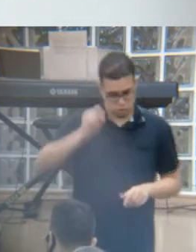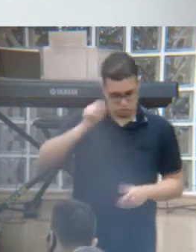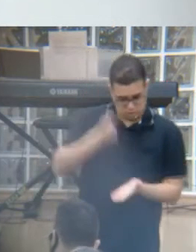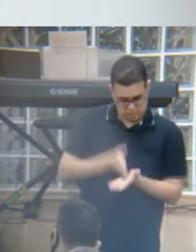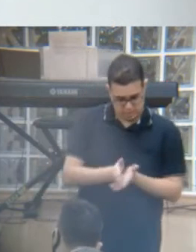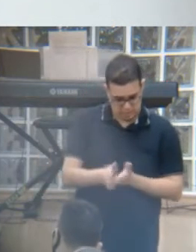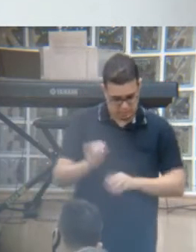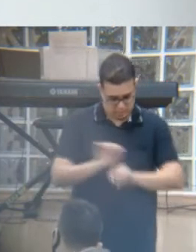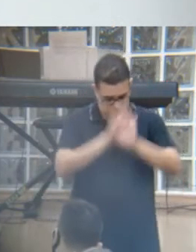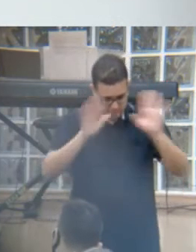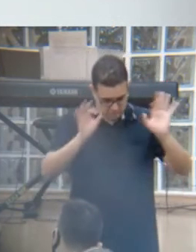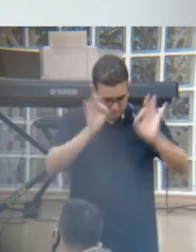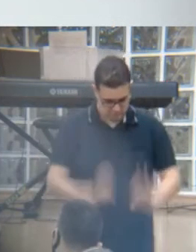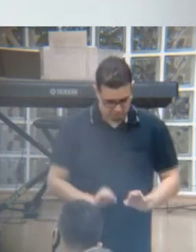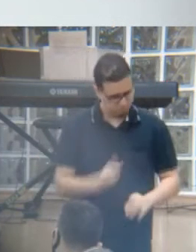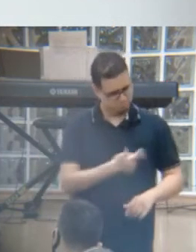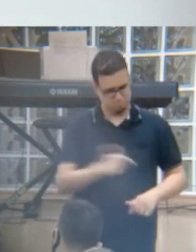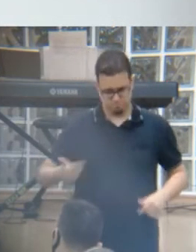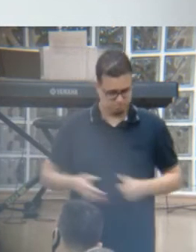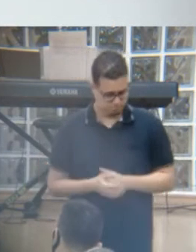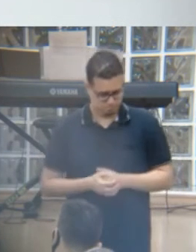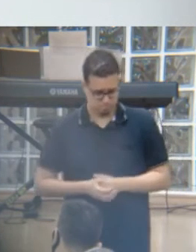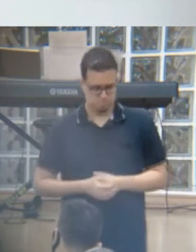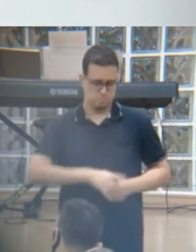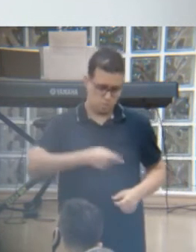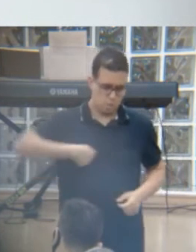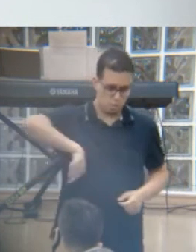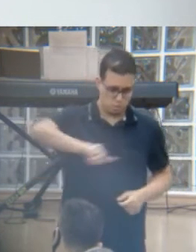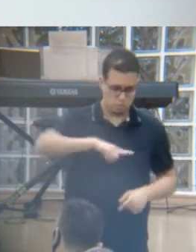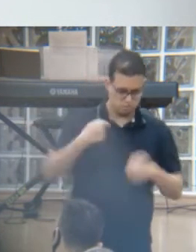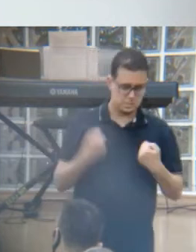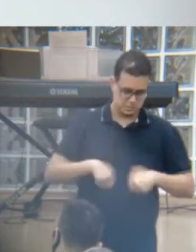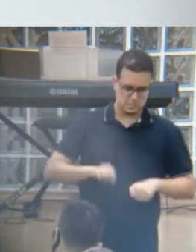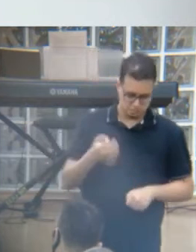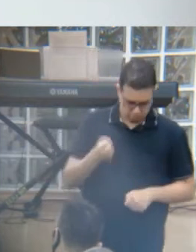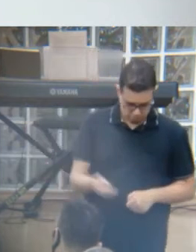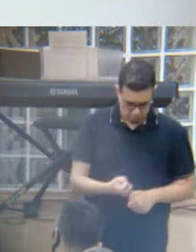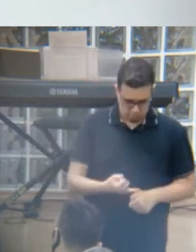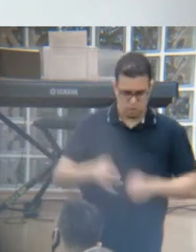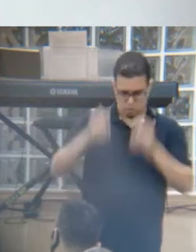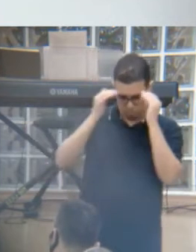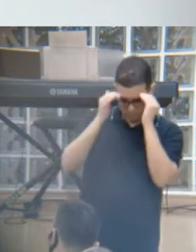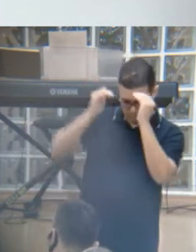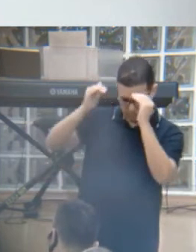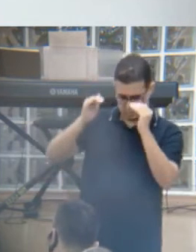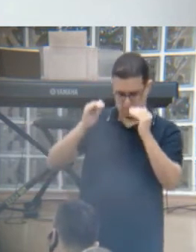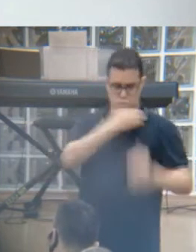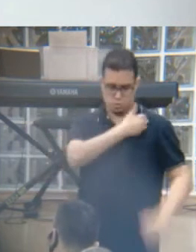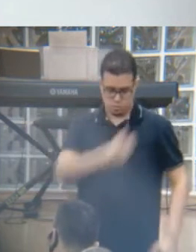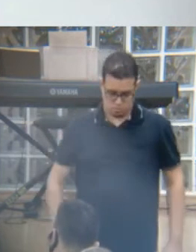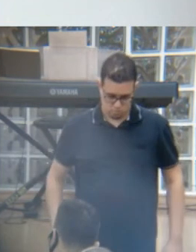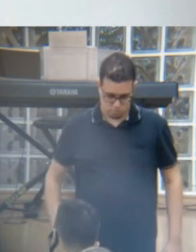correta. O fato é que nós temos que obedecer às autoridades. Fecha. Abre um